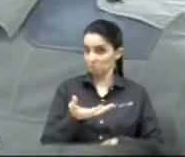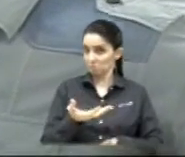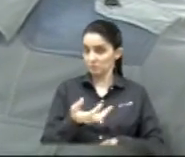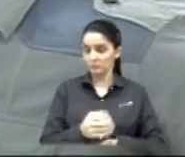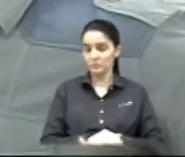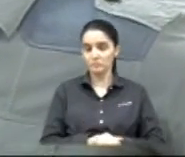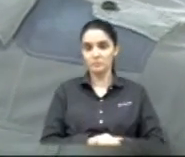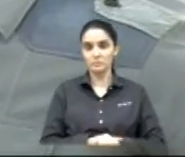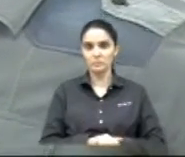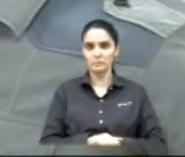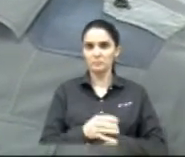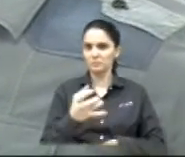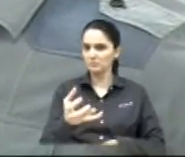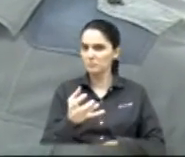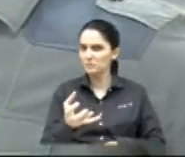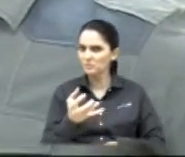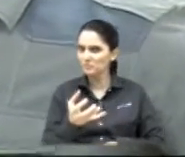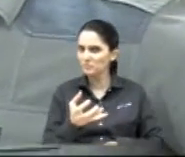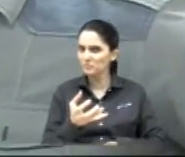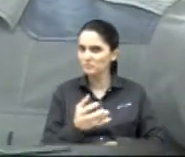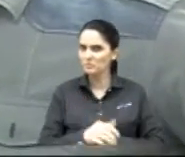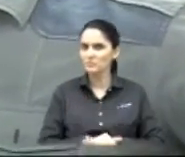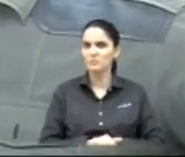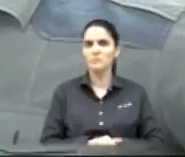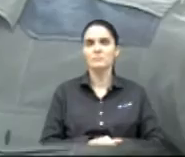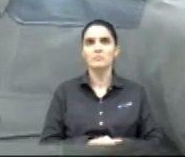que ele está dizendo? A